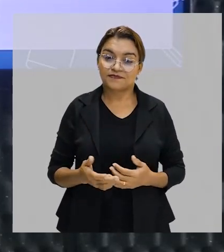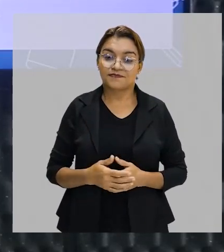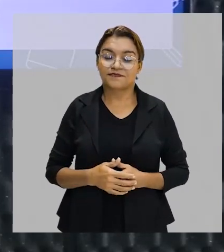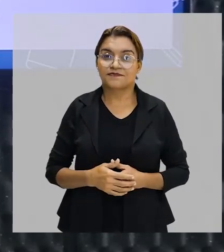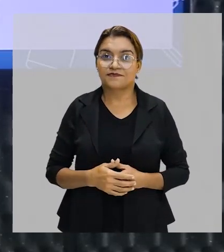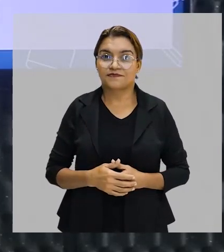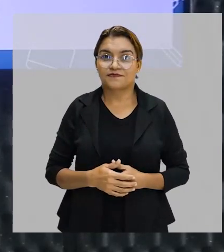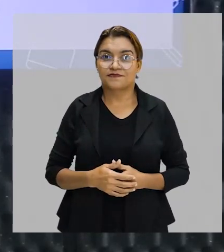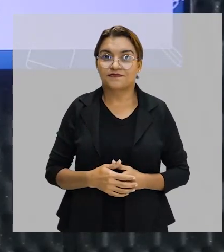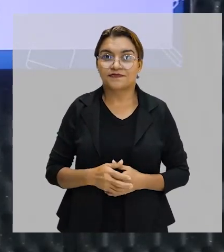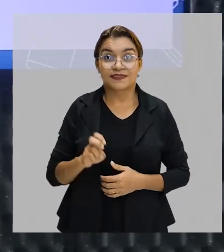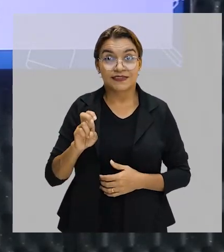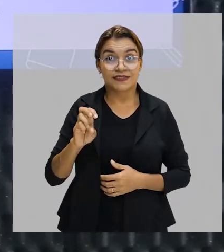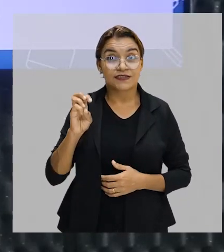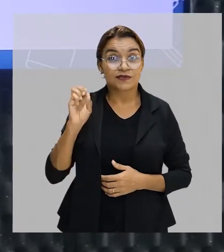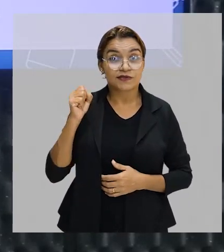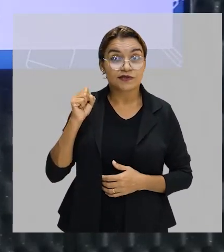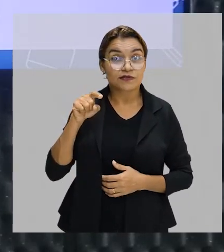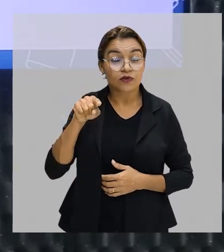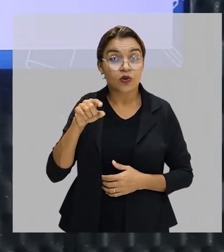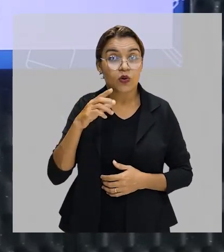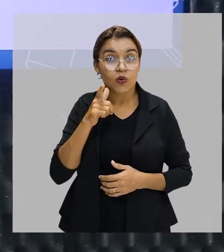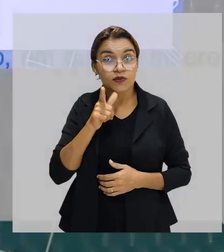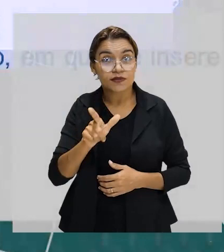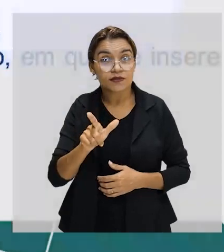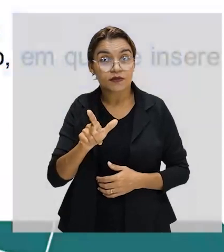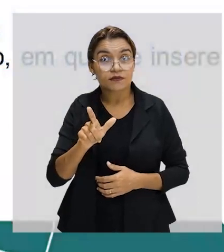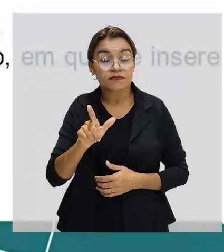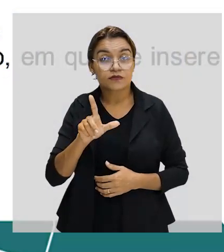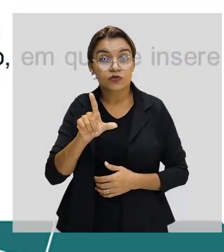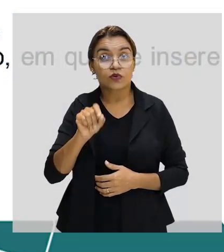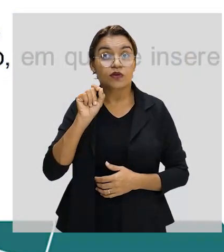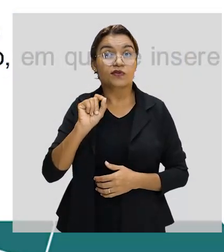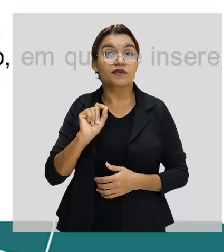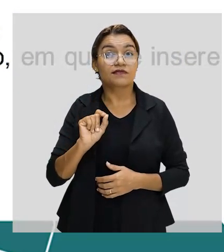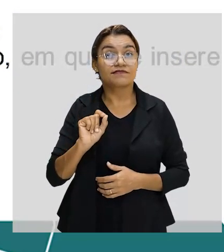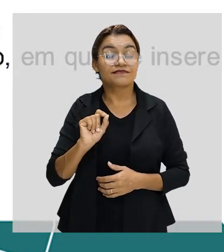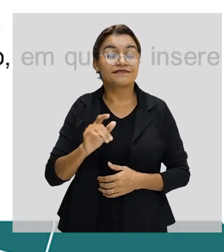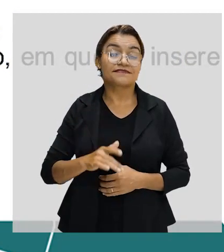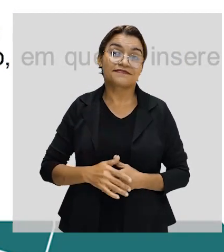5 segundos? Conseguiram? O que você marcou?